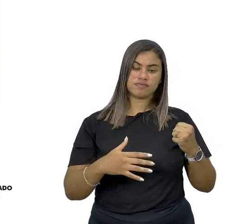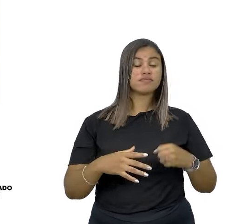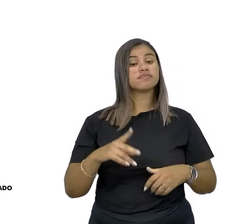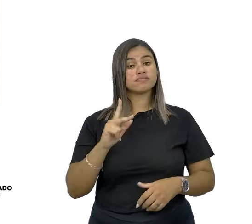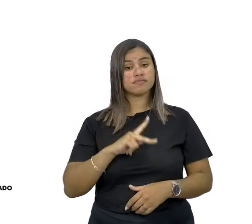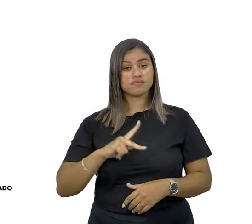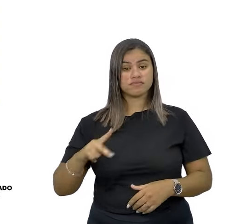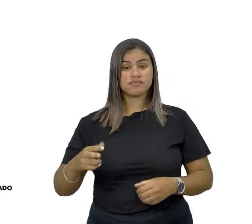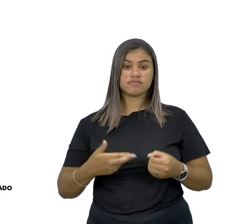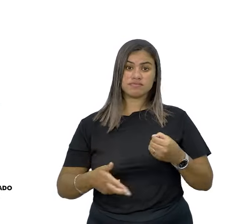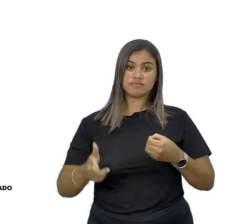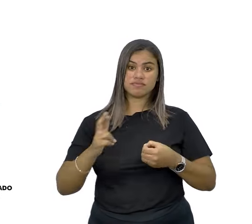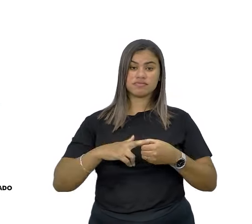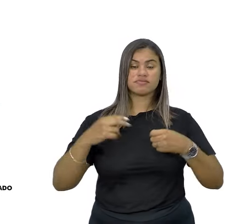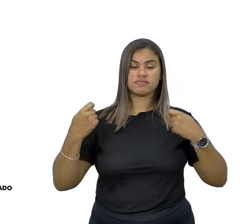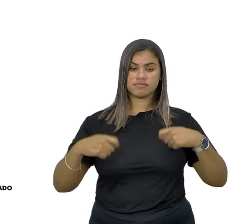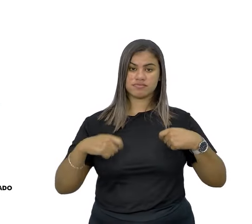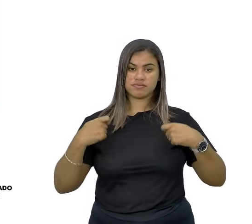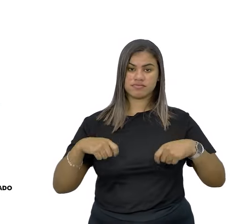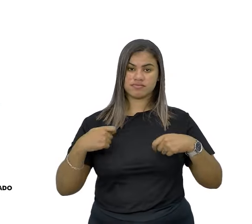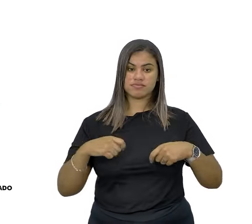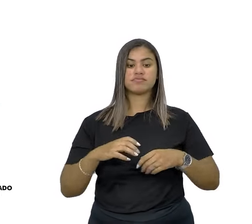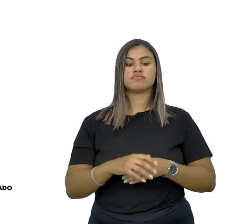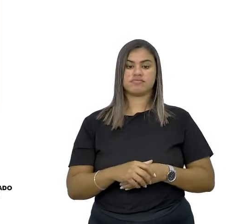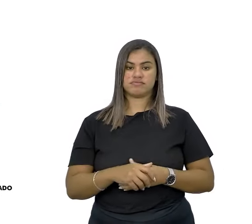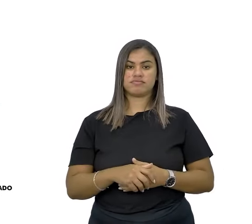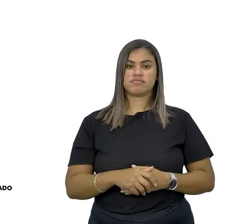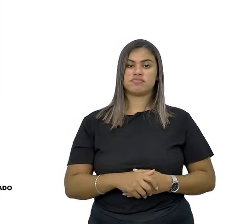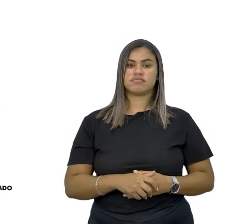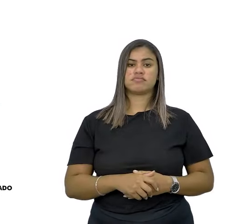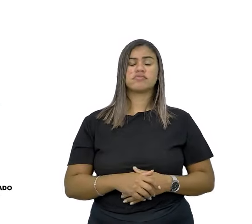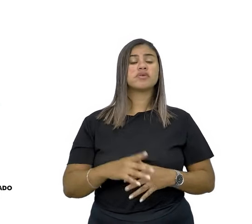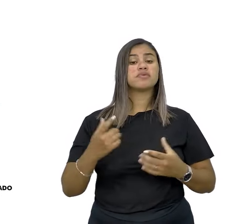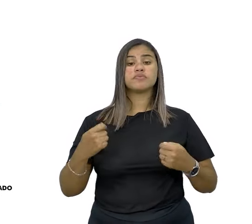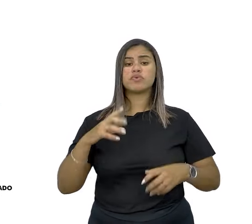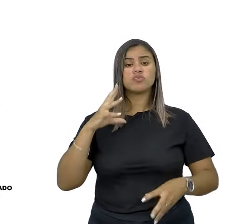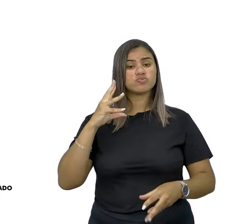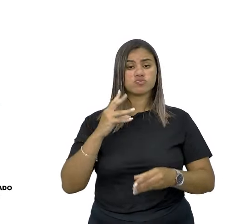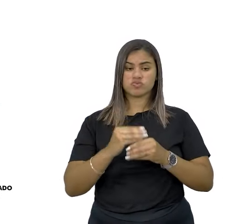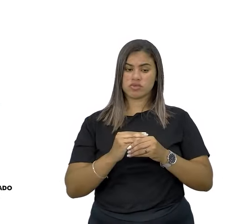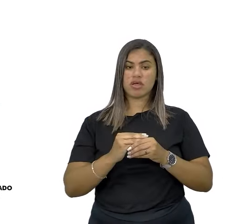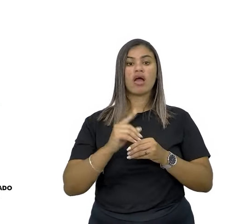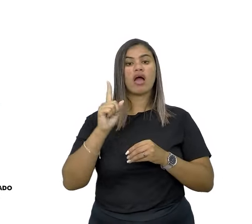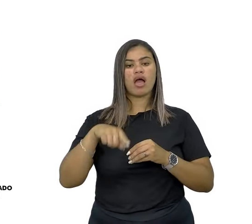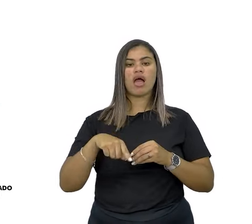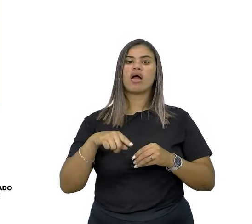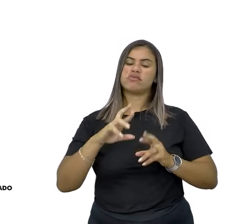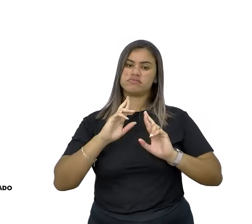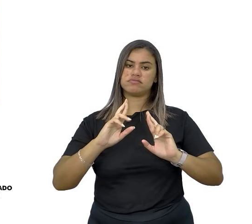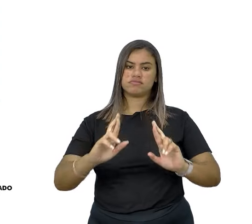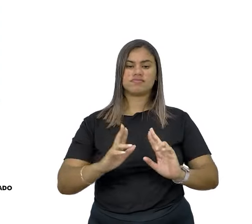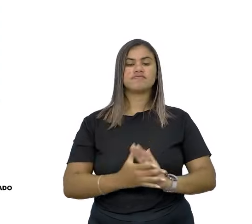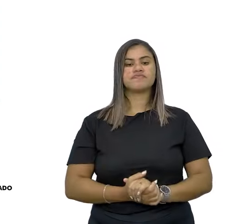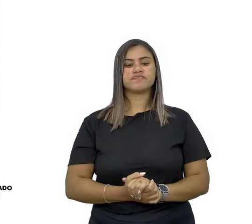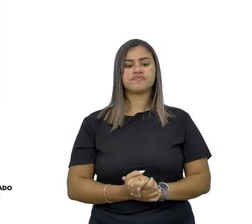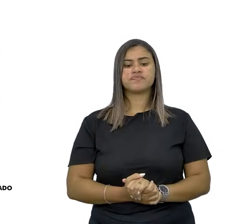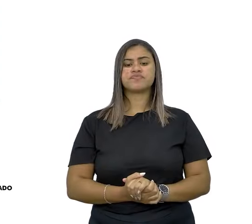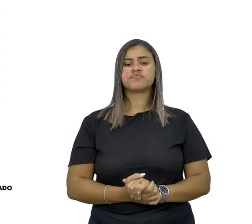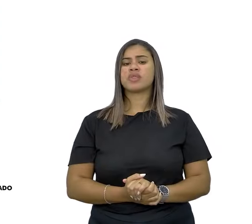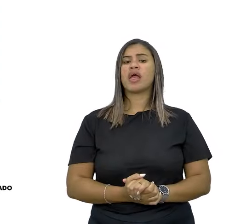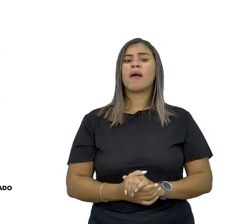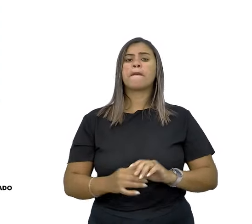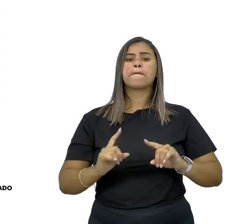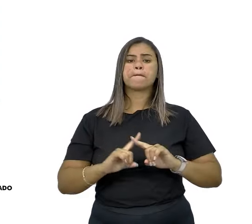vai ter que retomar e fazer um fechamento. O que é um fechamento? Fazer uma sistematização. Mas não